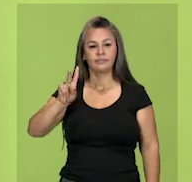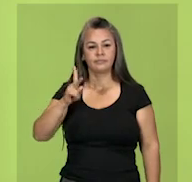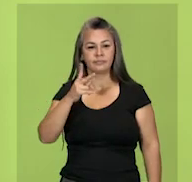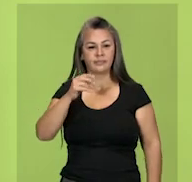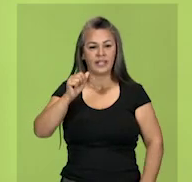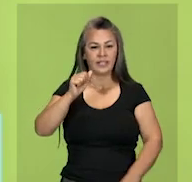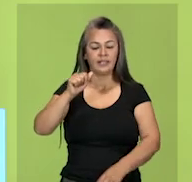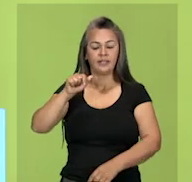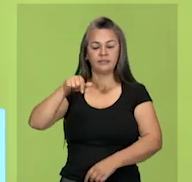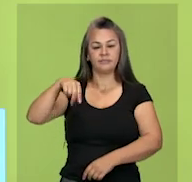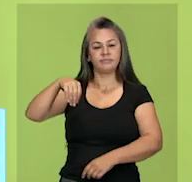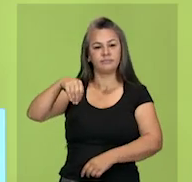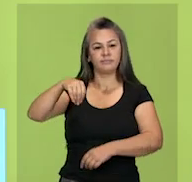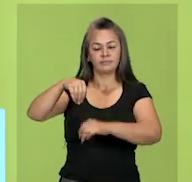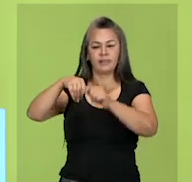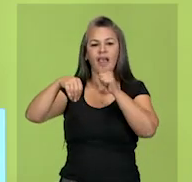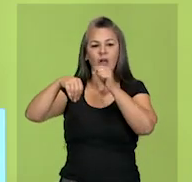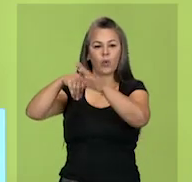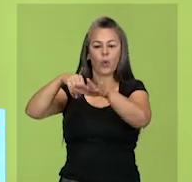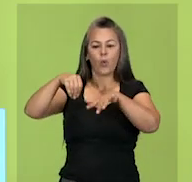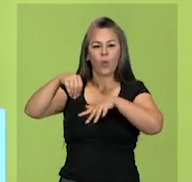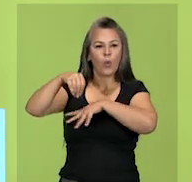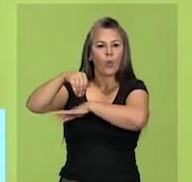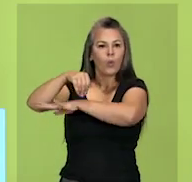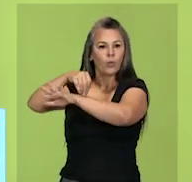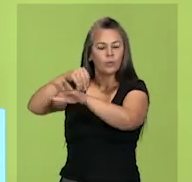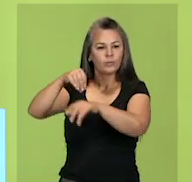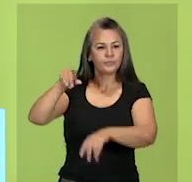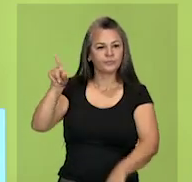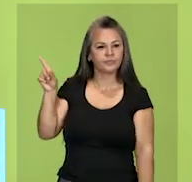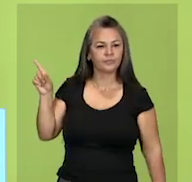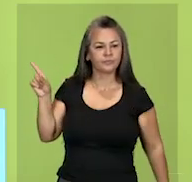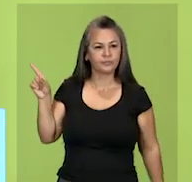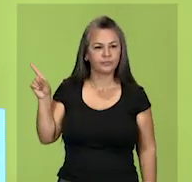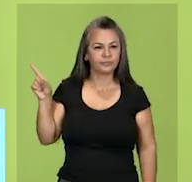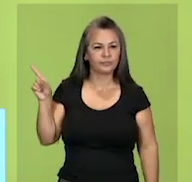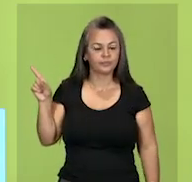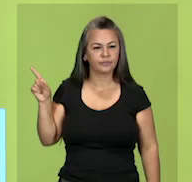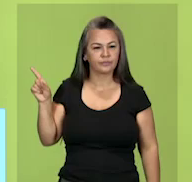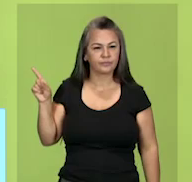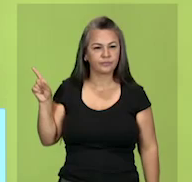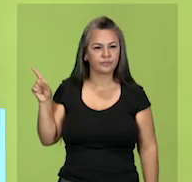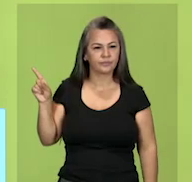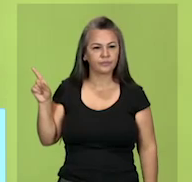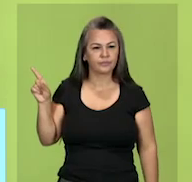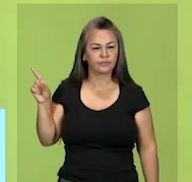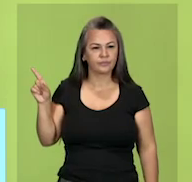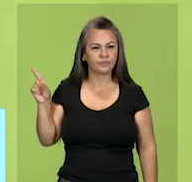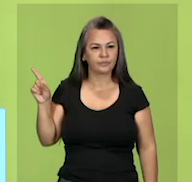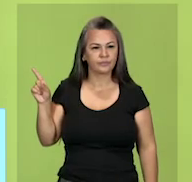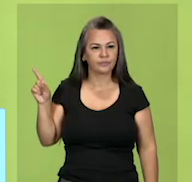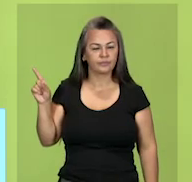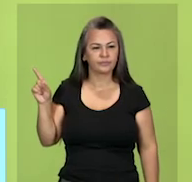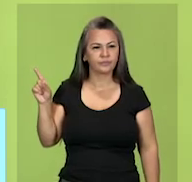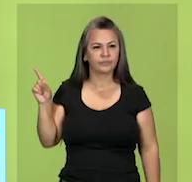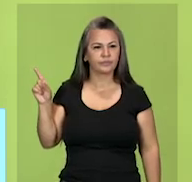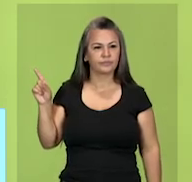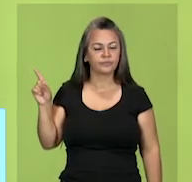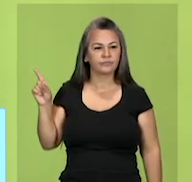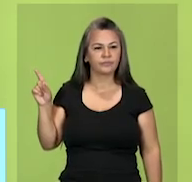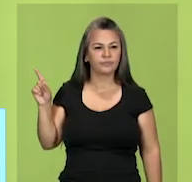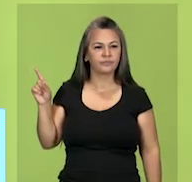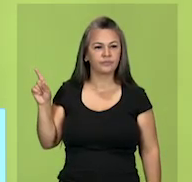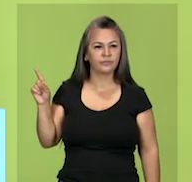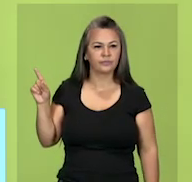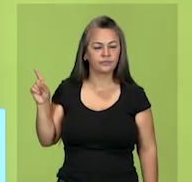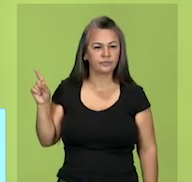E aí, se a gente observar na imagem de satélite, vou pegar aqui o rosa, vou pegar o azul. Se a